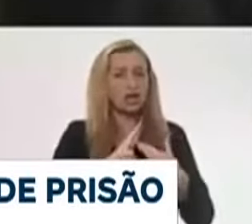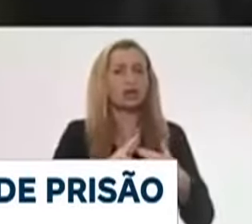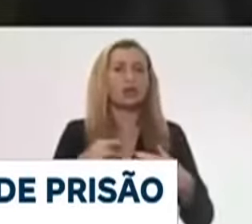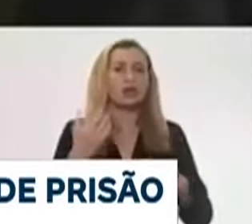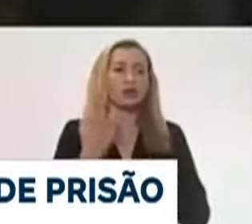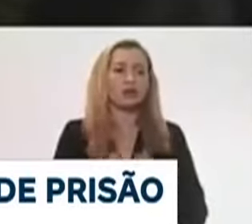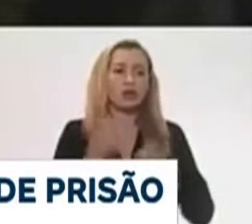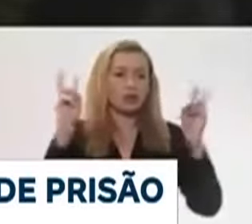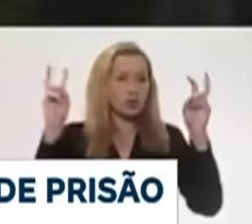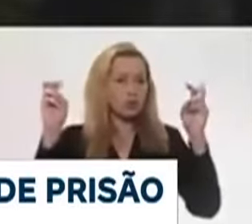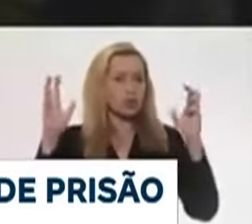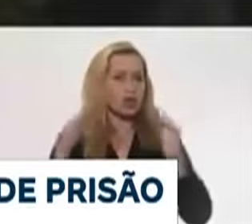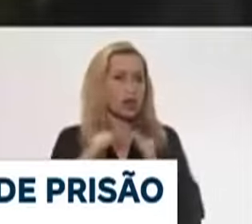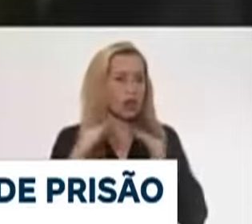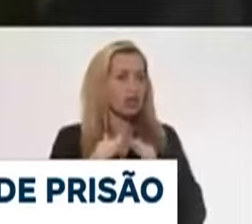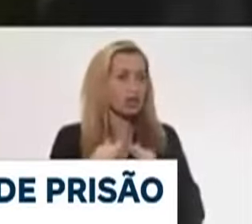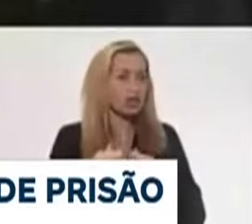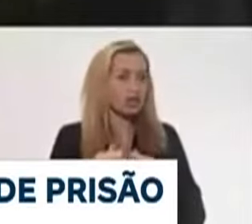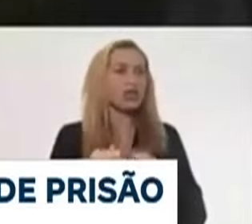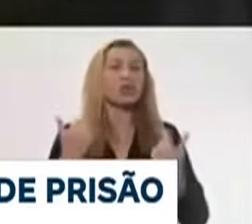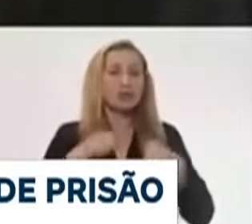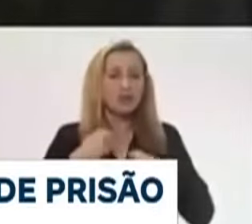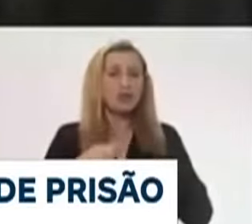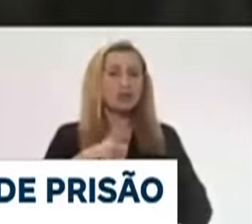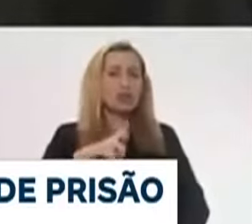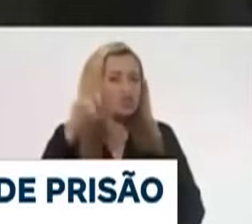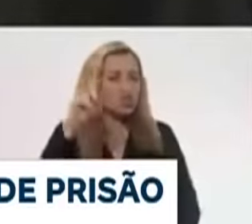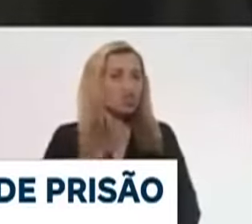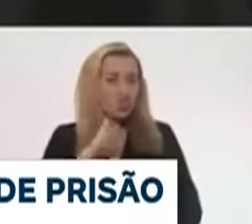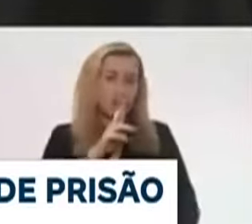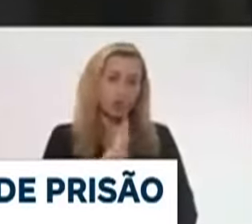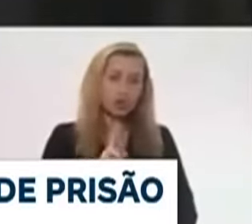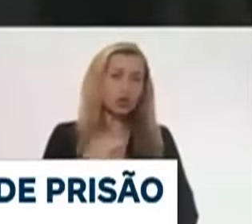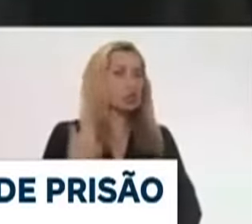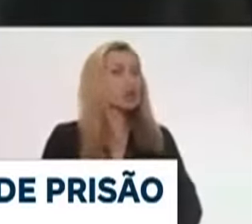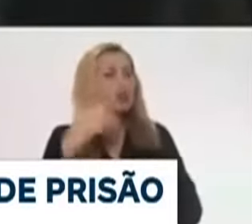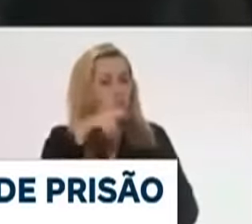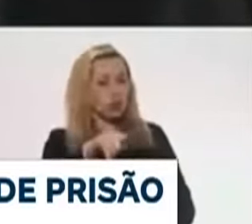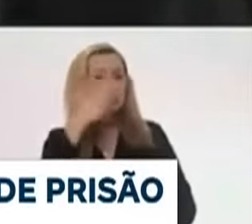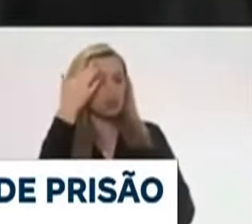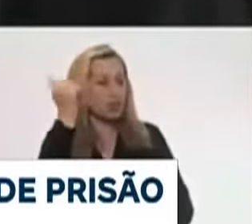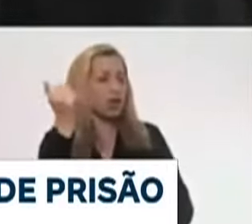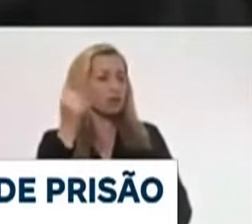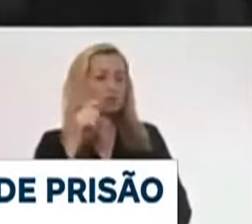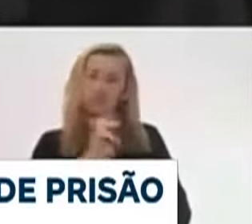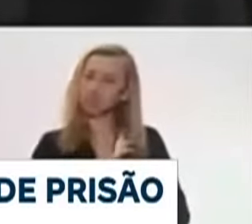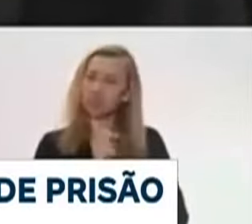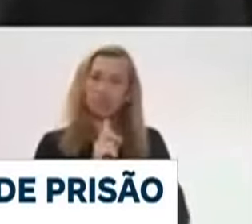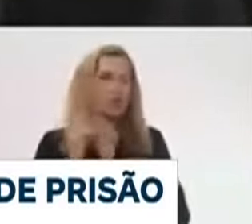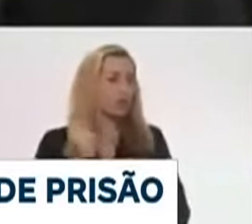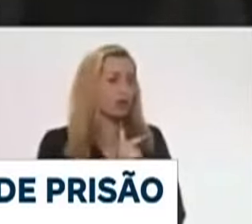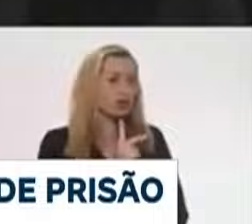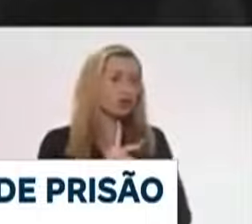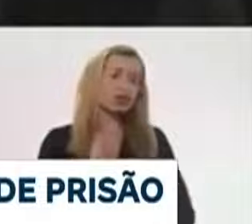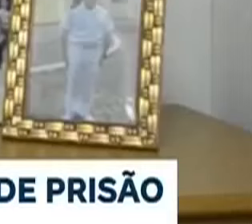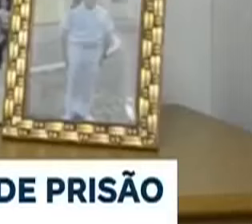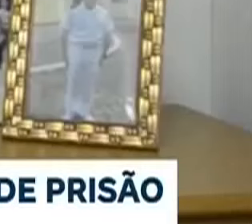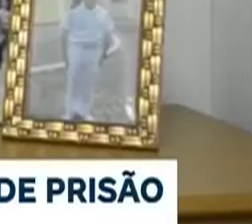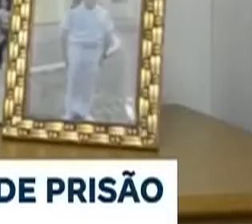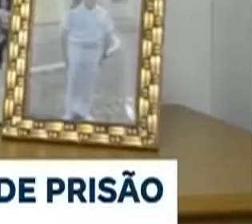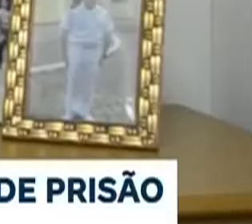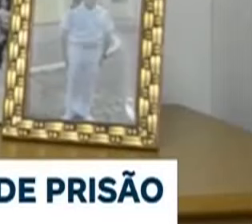maiores do Rio de Janeiro muito conhecido inclusive da polícia segundo as investigações elas tinham a função de defender os